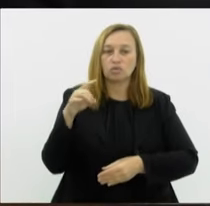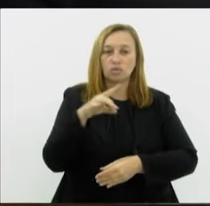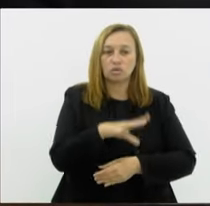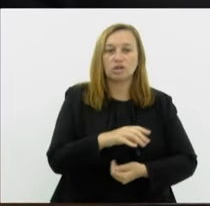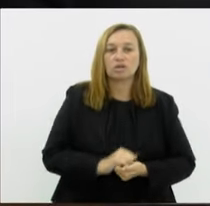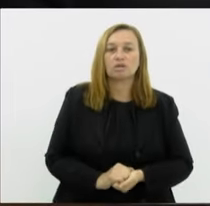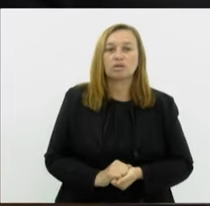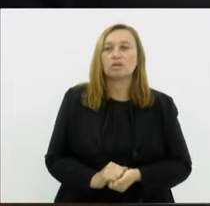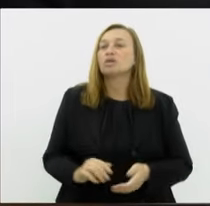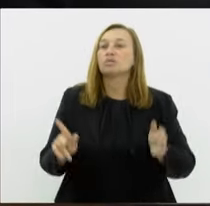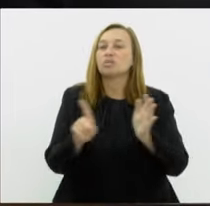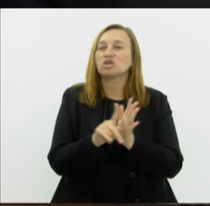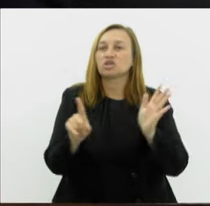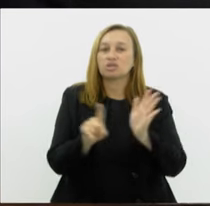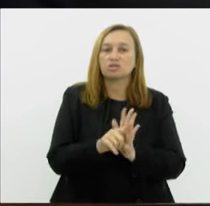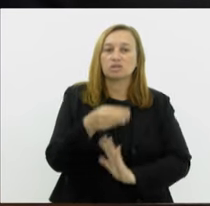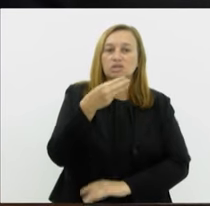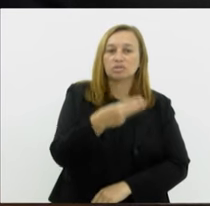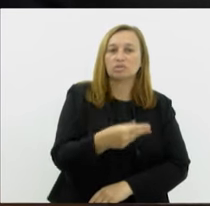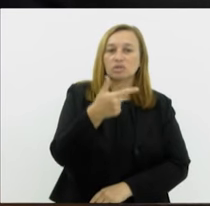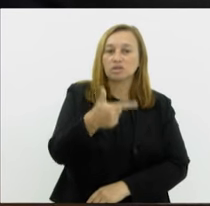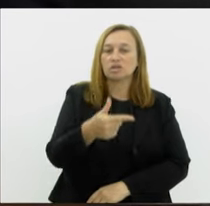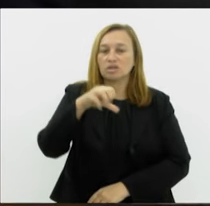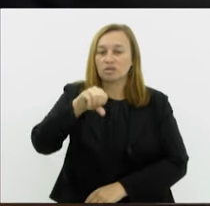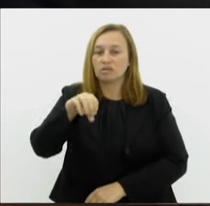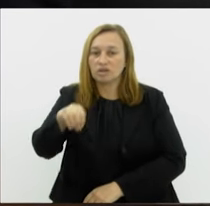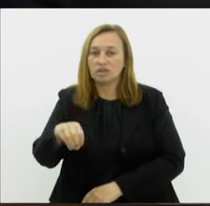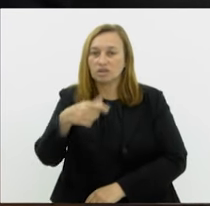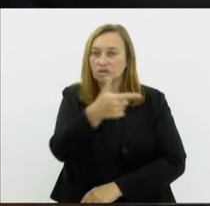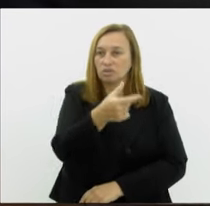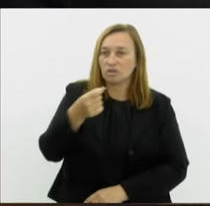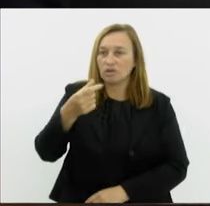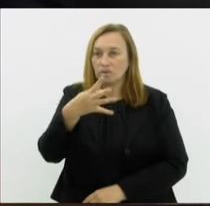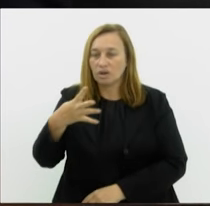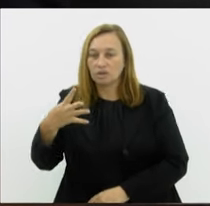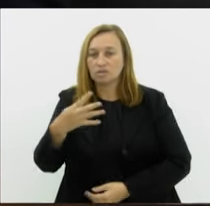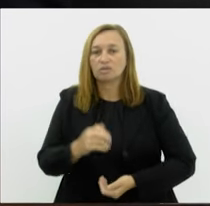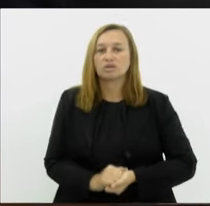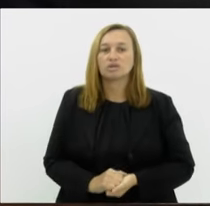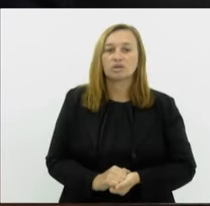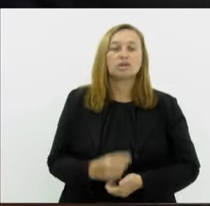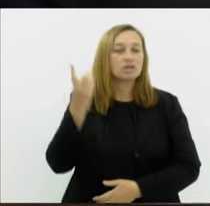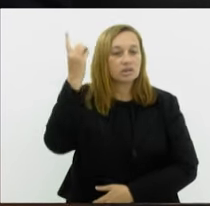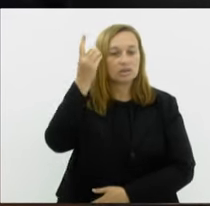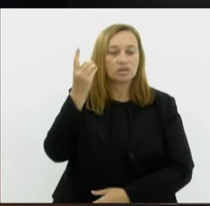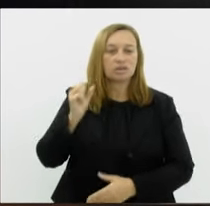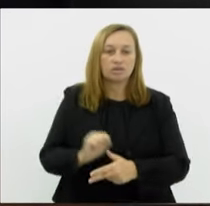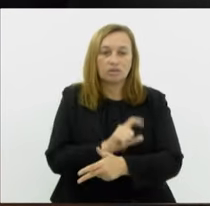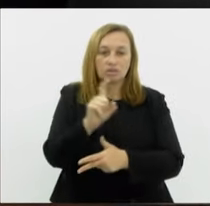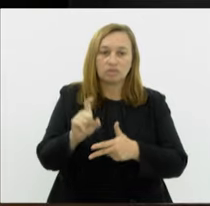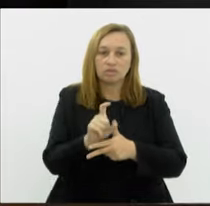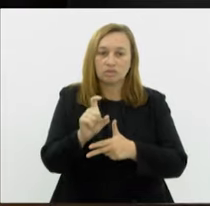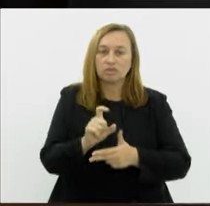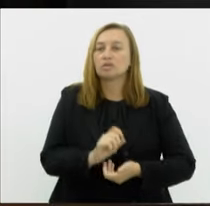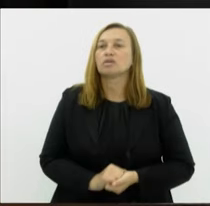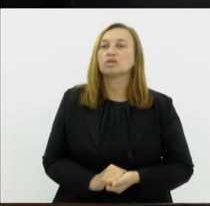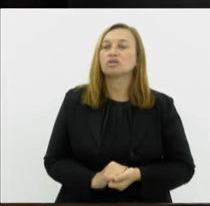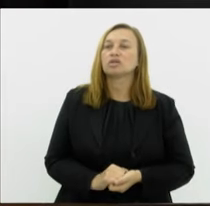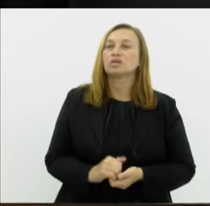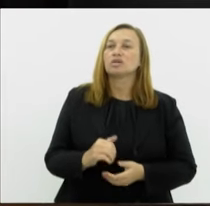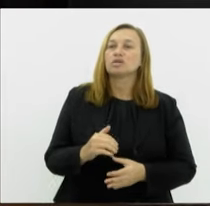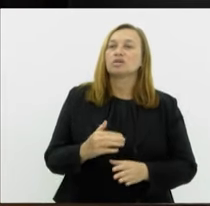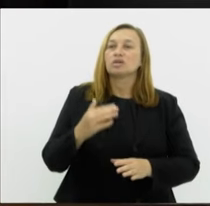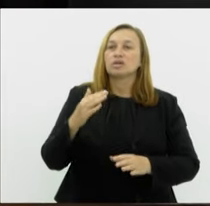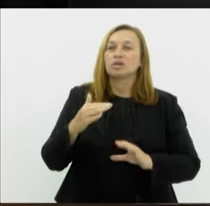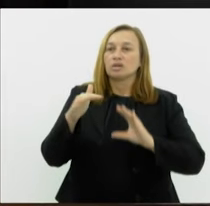única, projeto de lei número 3.290 de 2024, de autoria do Poder Executivo, mensagem